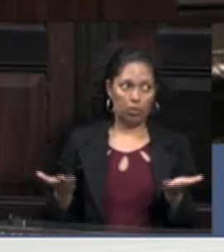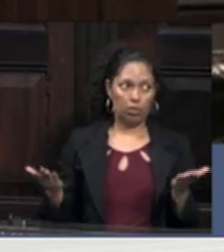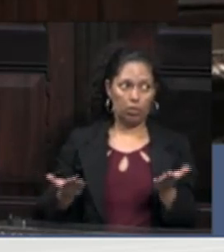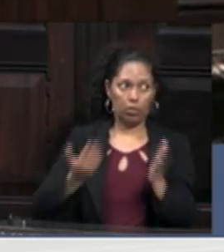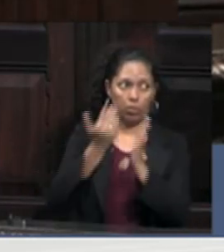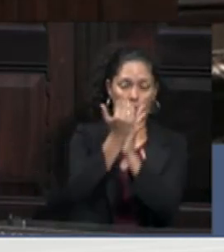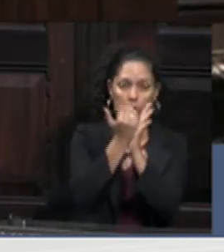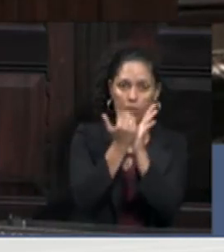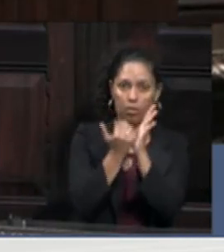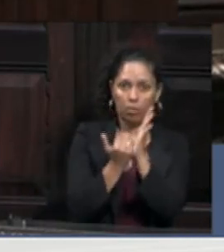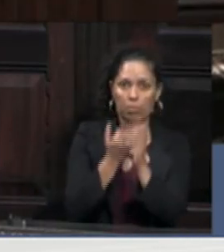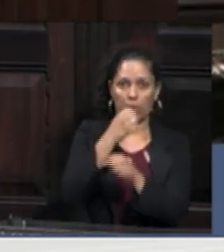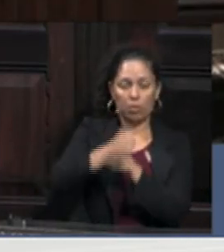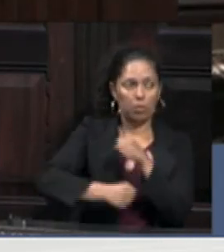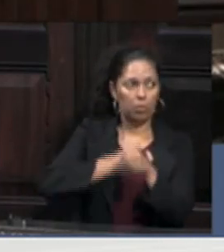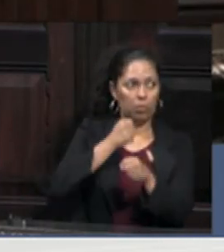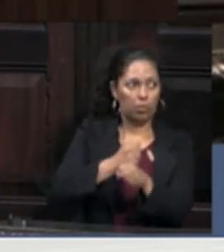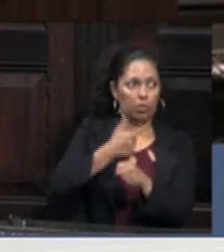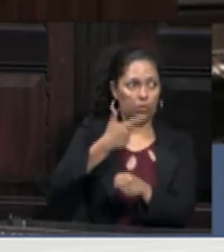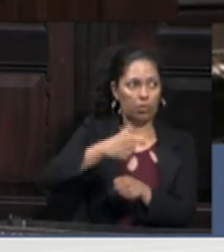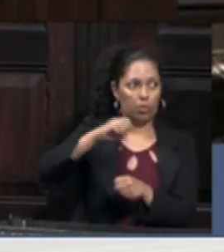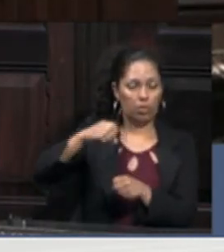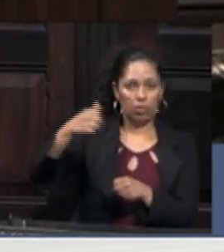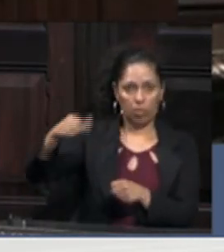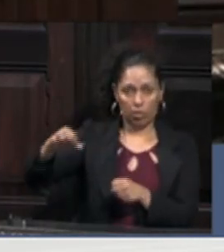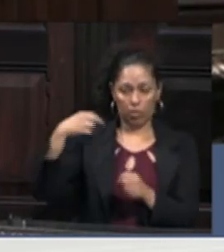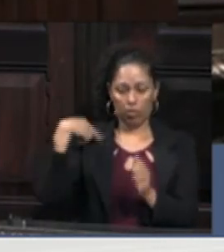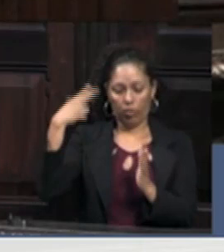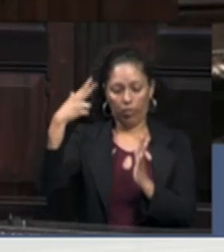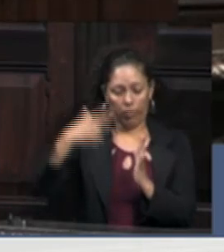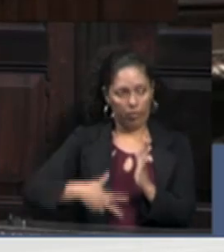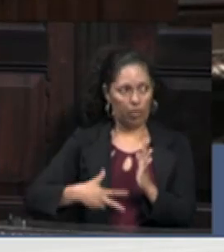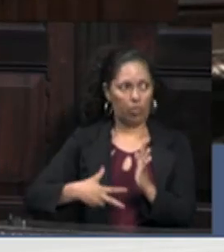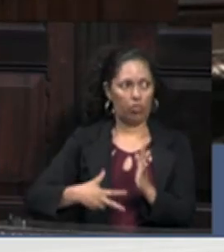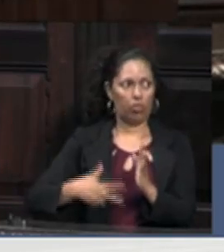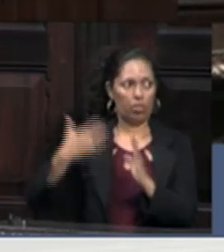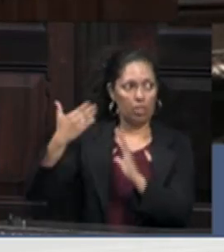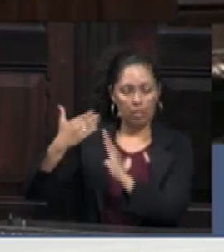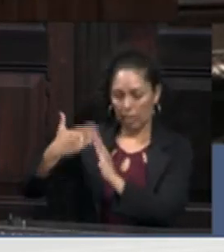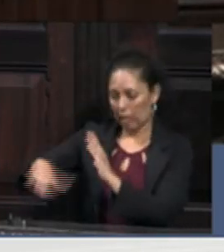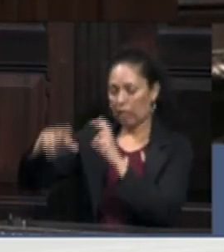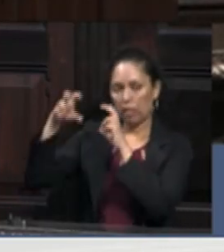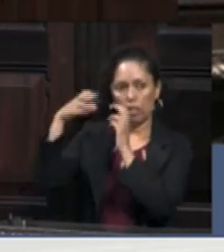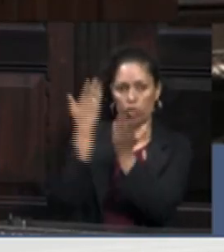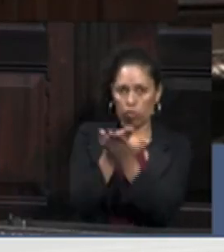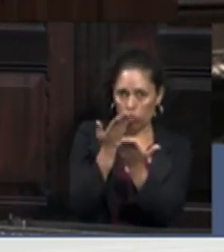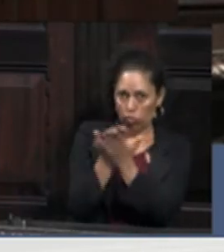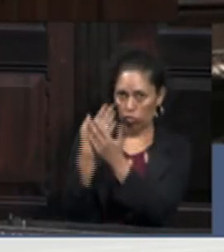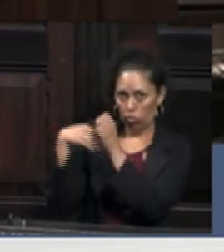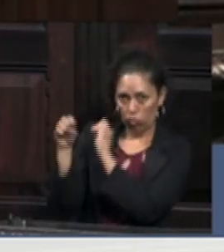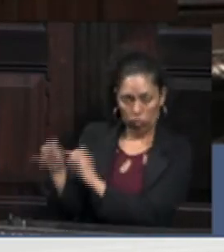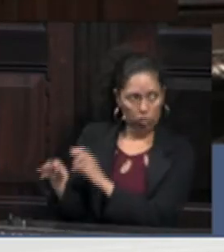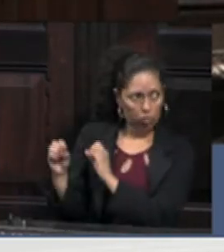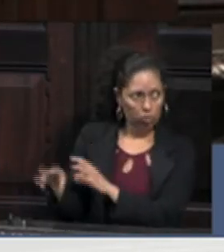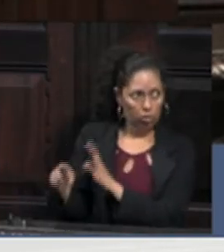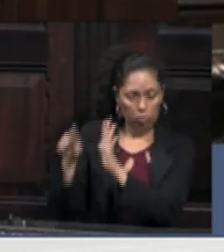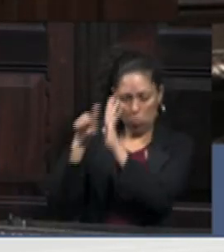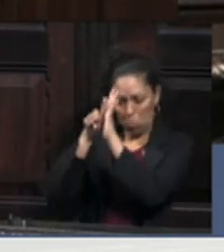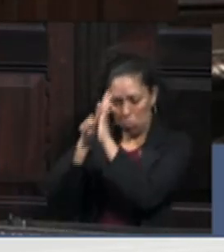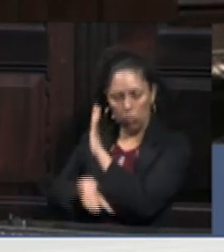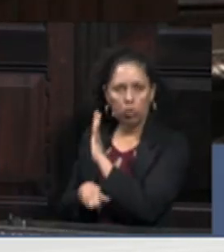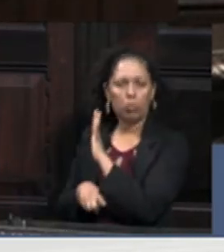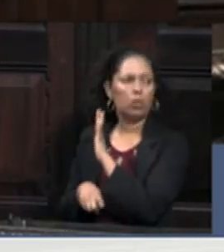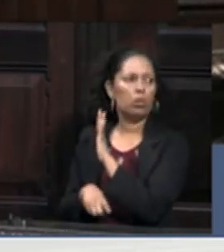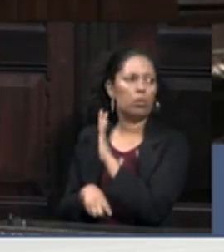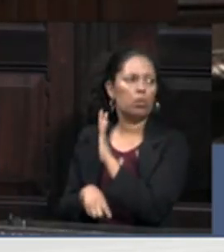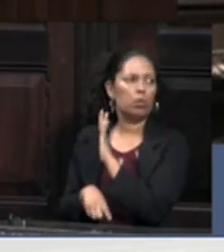orçamento para o ano que vem. Olha o que acontece. Secretaria de Educação, redução